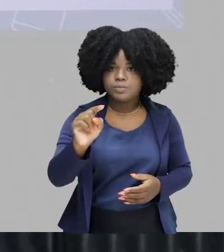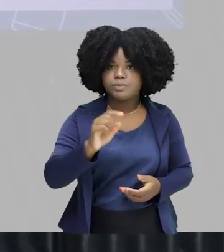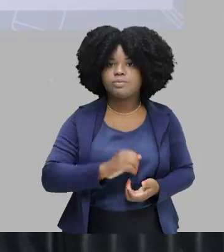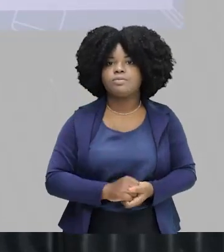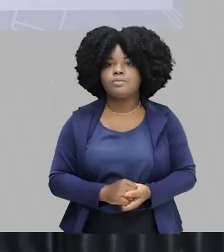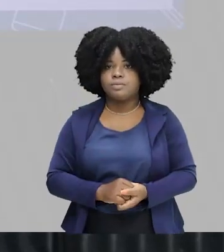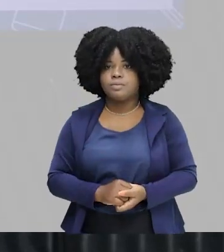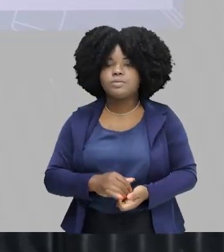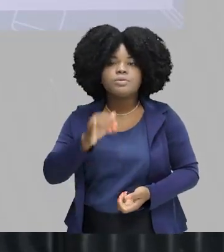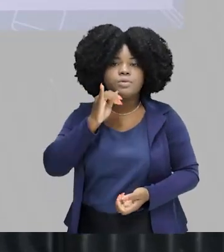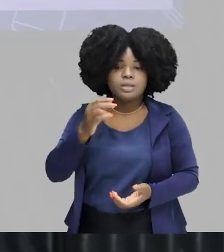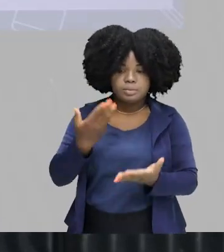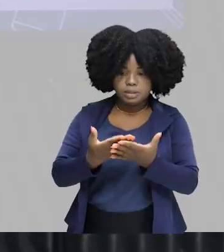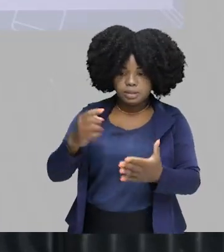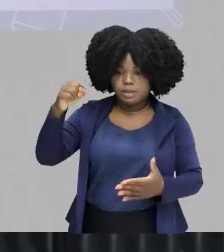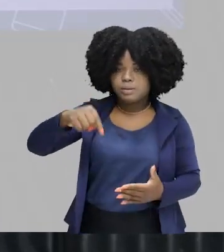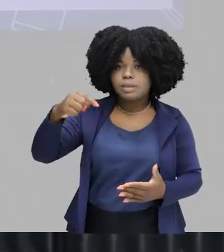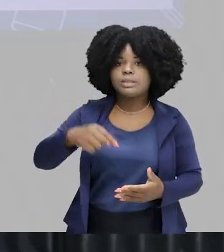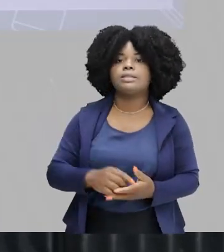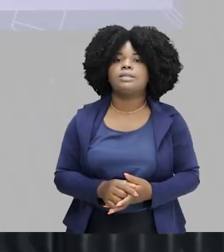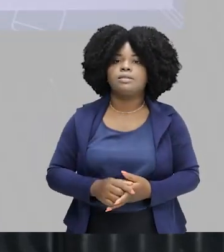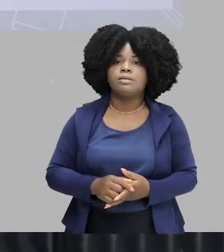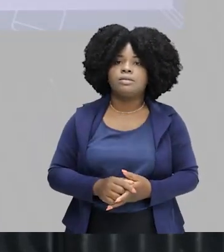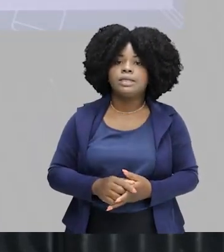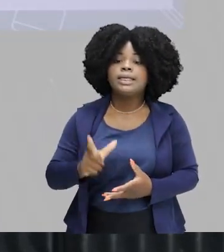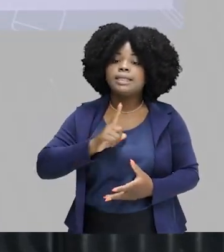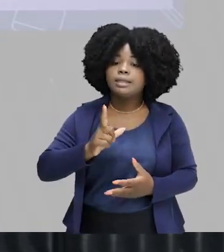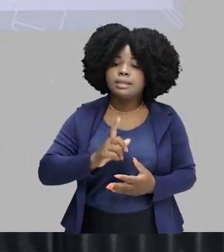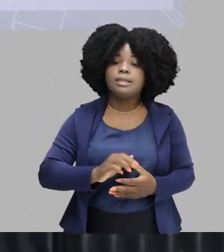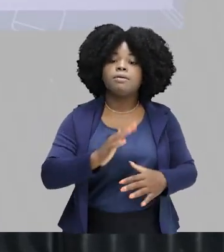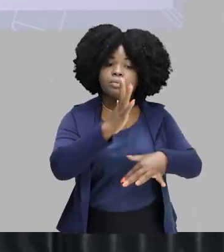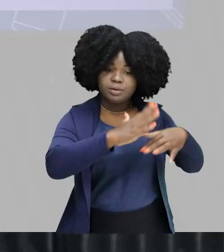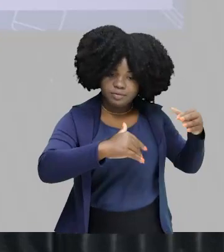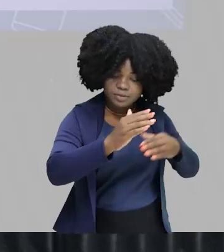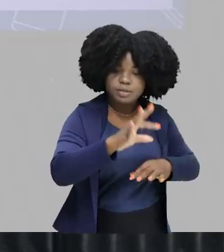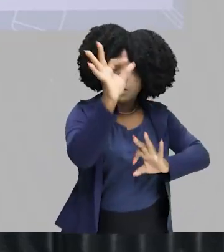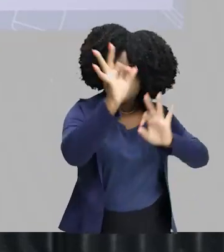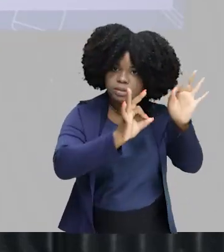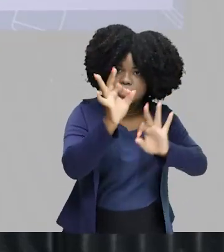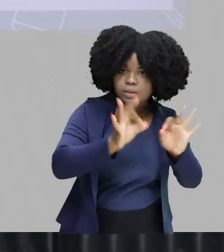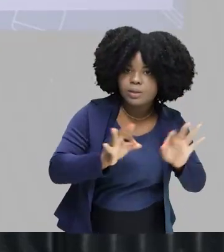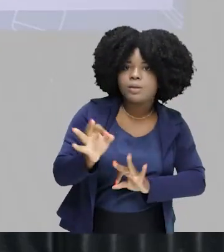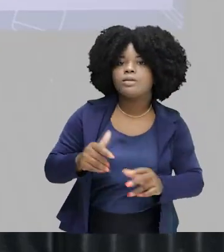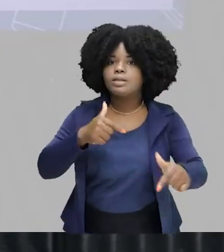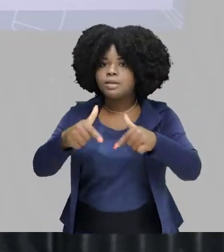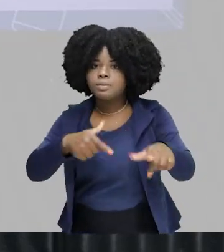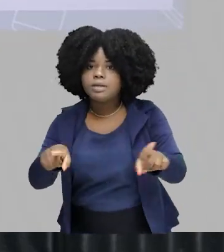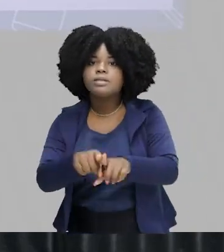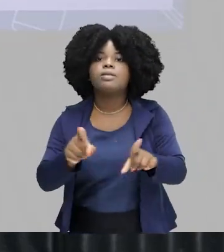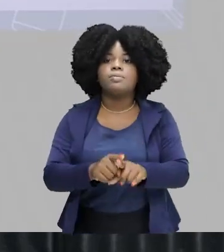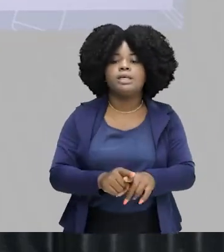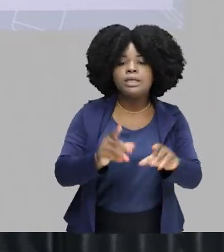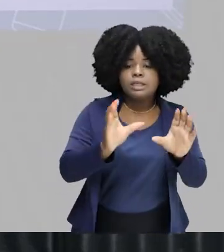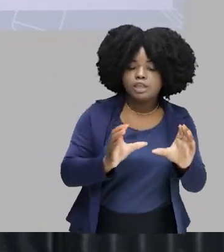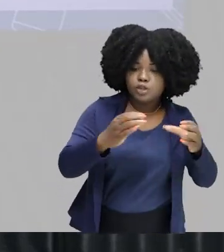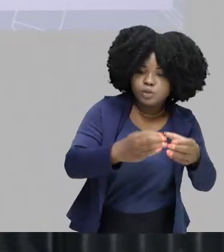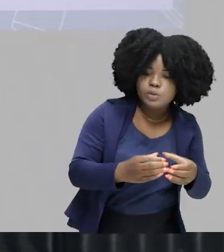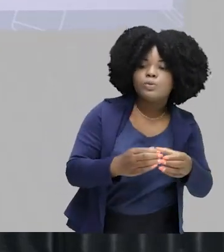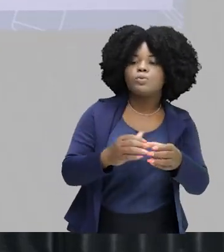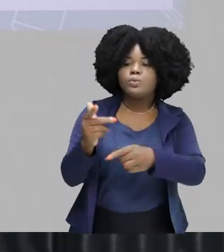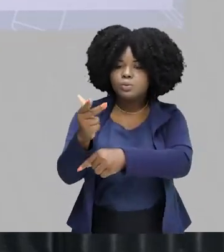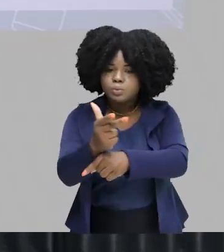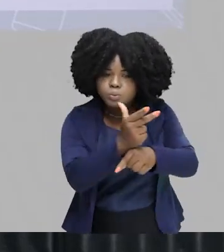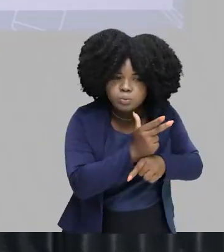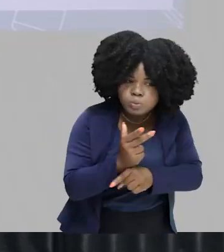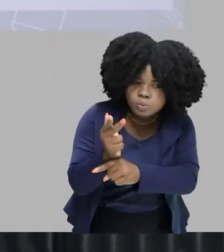trás, né, das câmeras que viabiliza que essa aula chegue até você. Então a equipe de gravação, a equipe de edição,